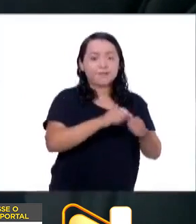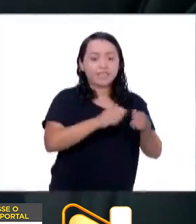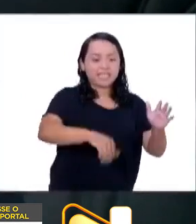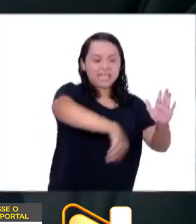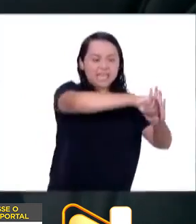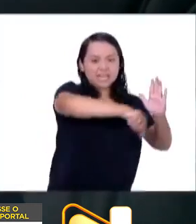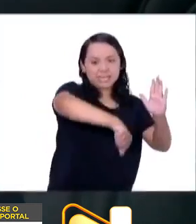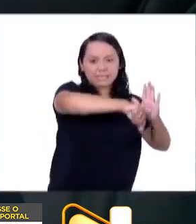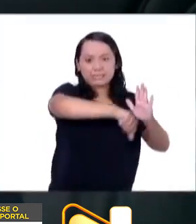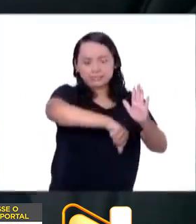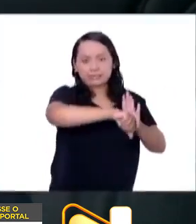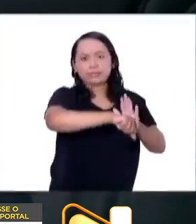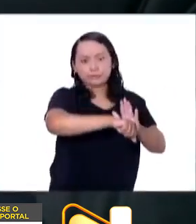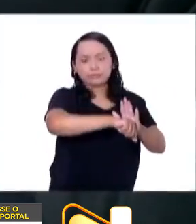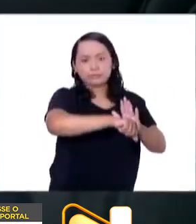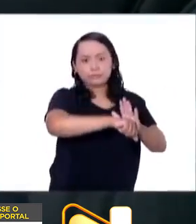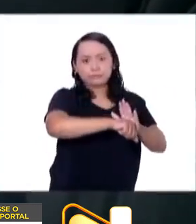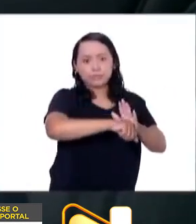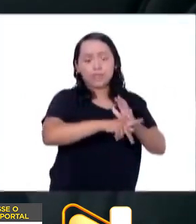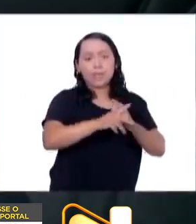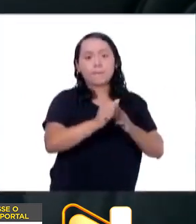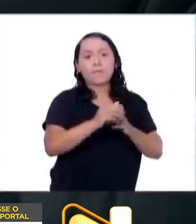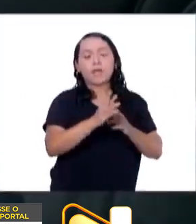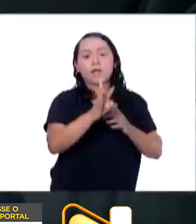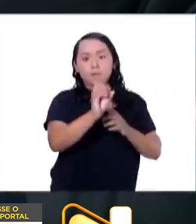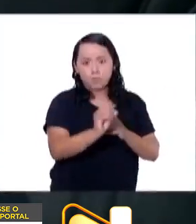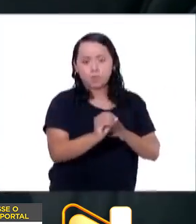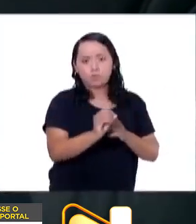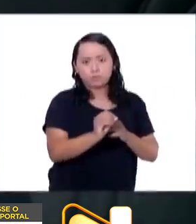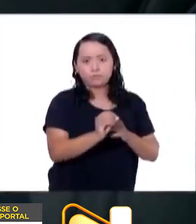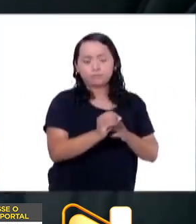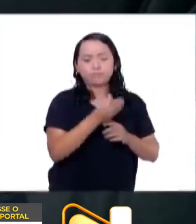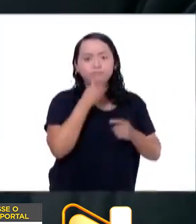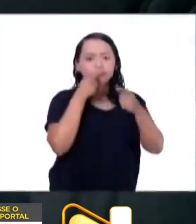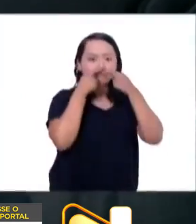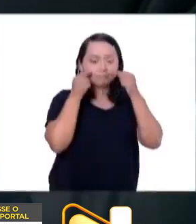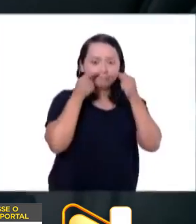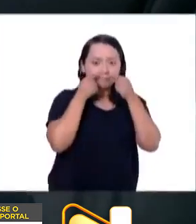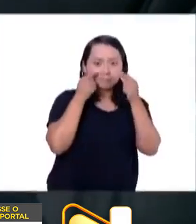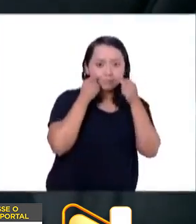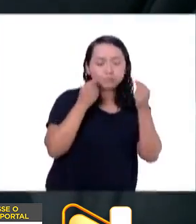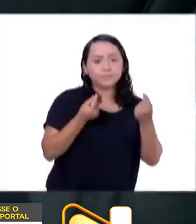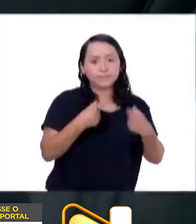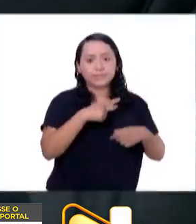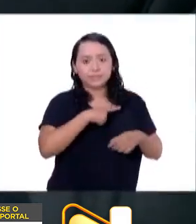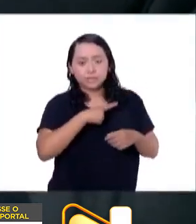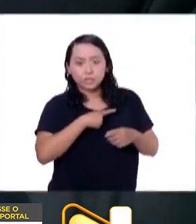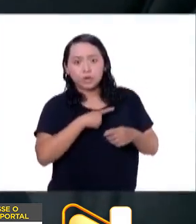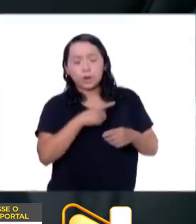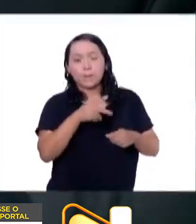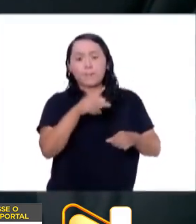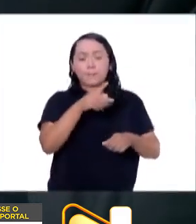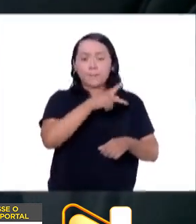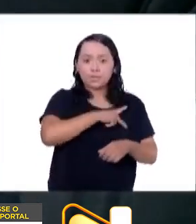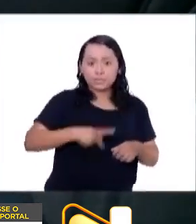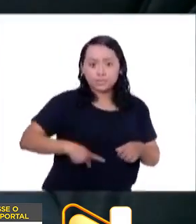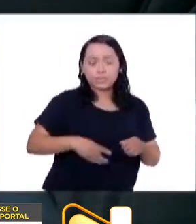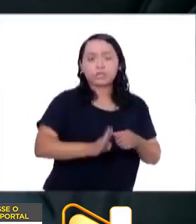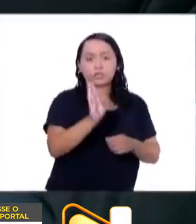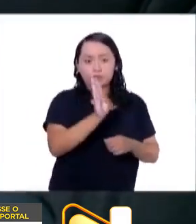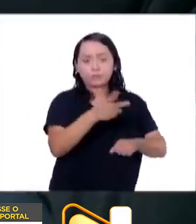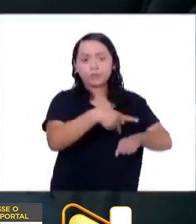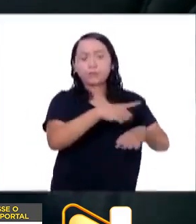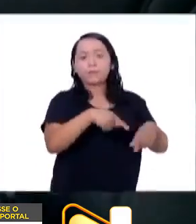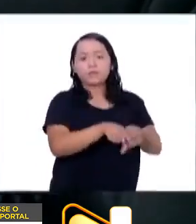crimes. Pablo Escobar foi esse homem que tentou inclusive ser presidente da Colômbia. Em